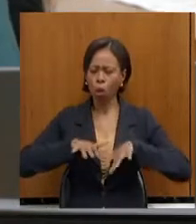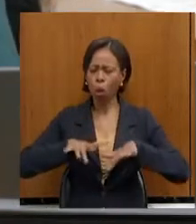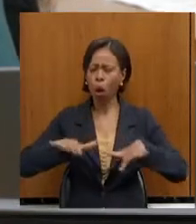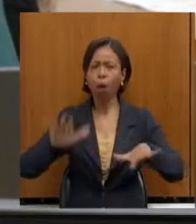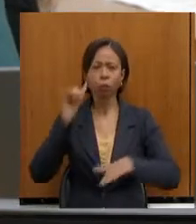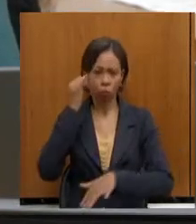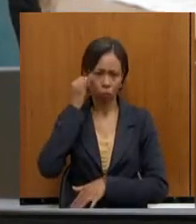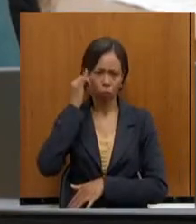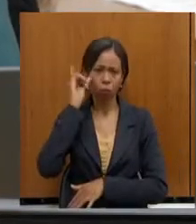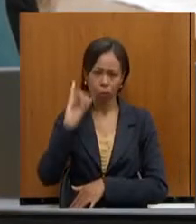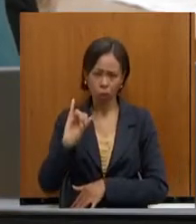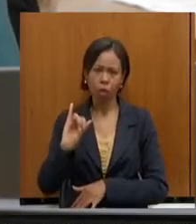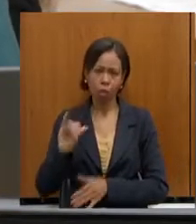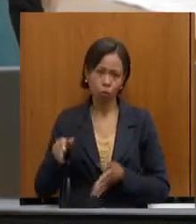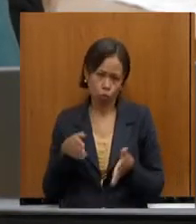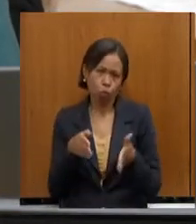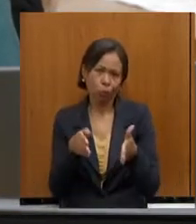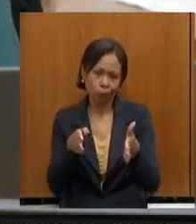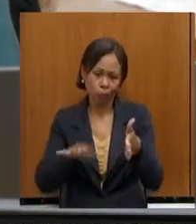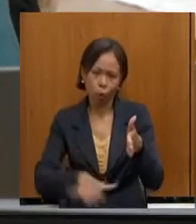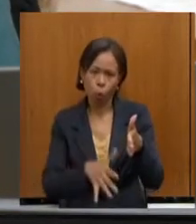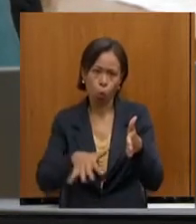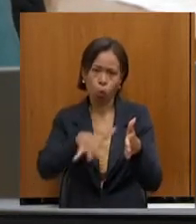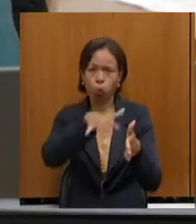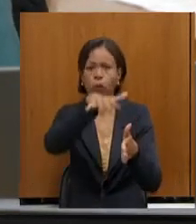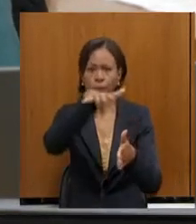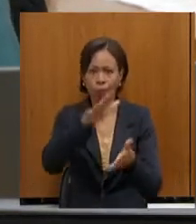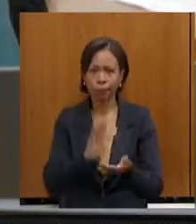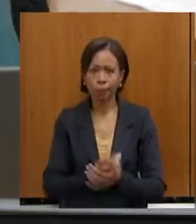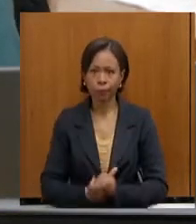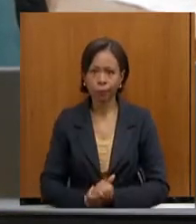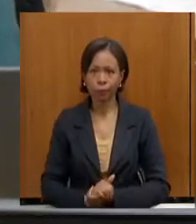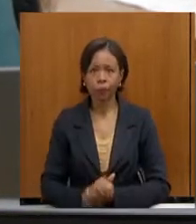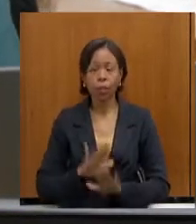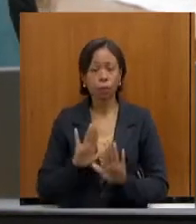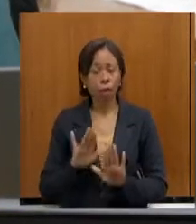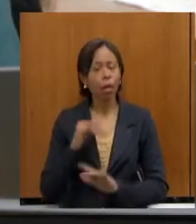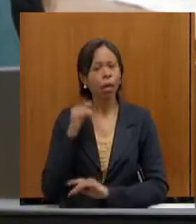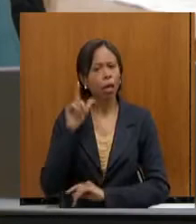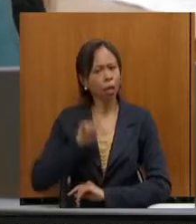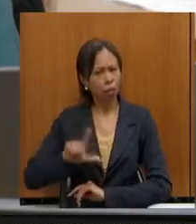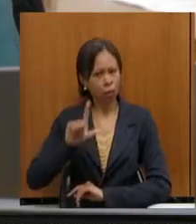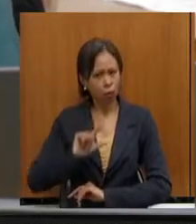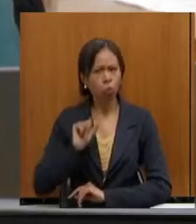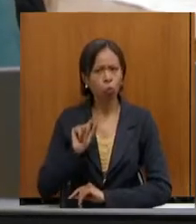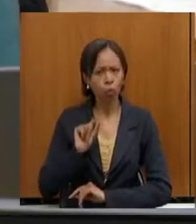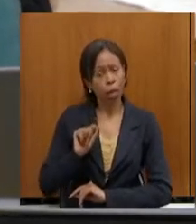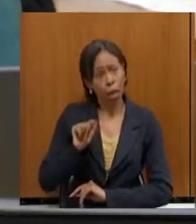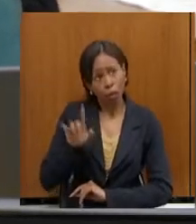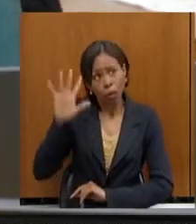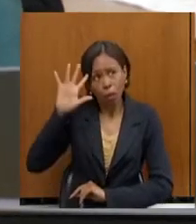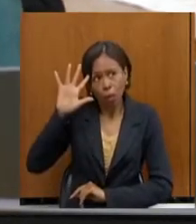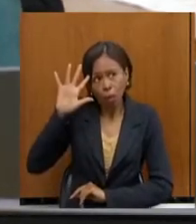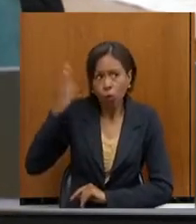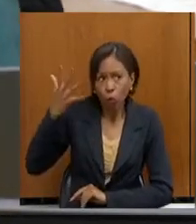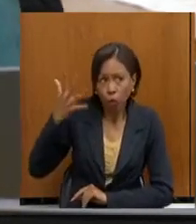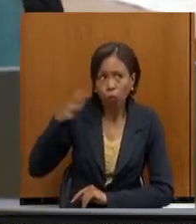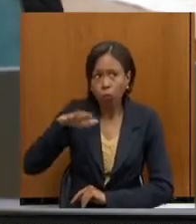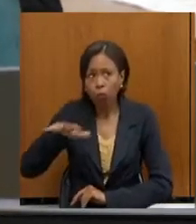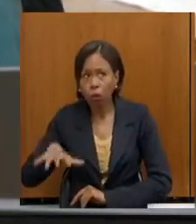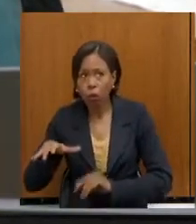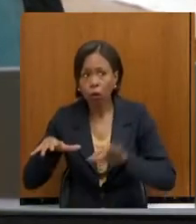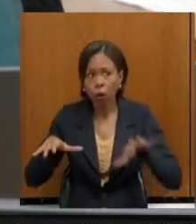nossos sistemas de coleta de água pluvial é obviamente Deputado essa é uma solução que deve ser